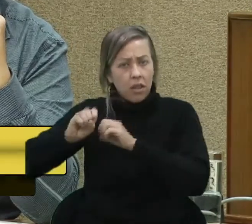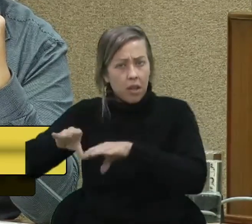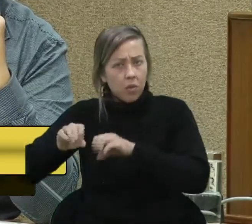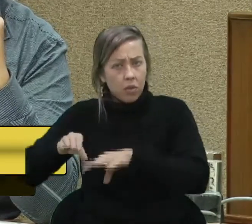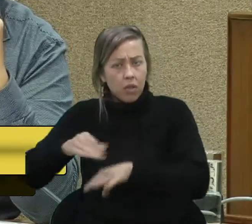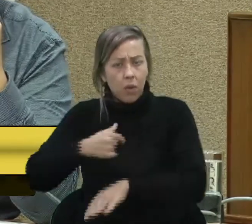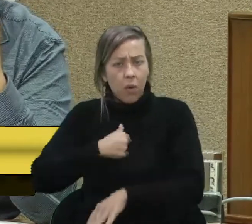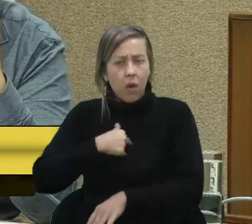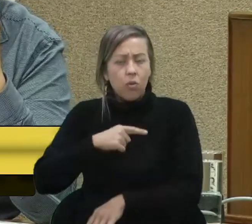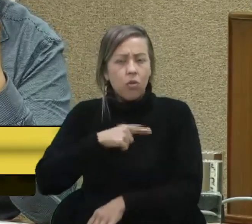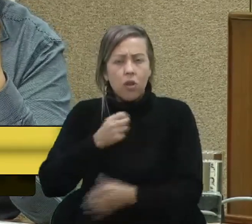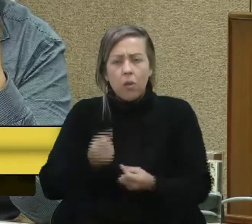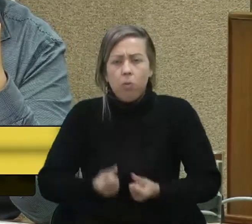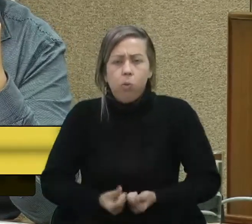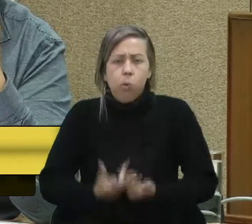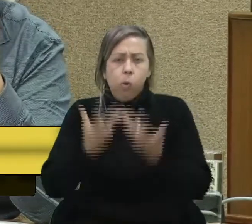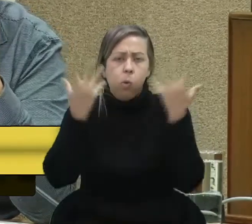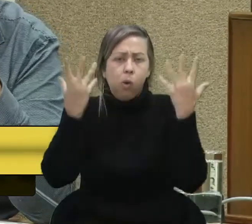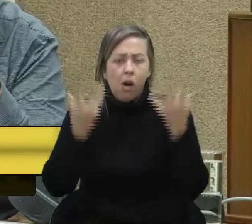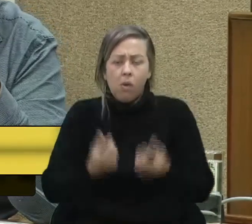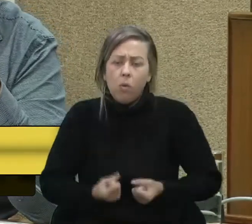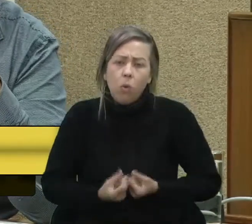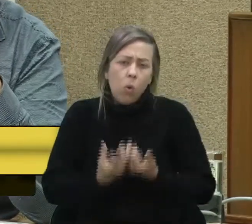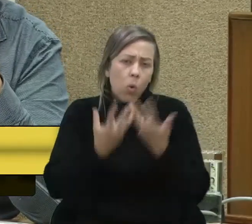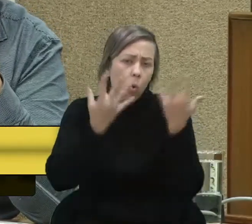eu recebi várias vezes,